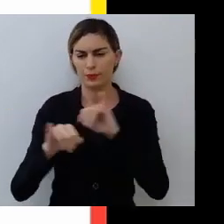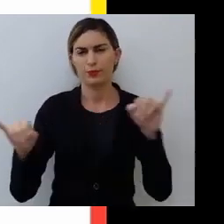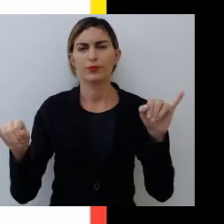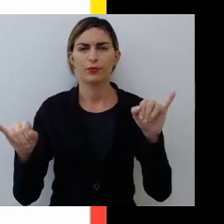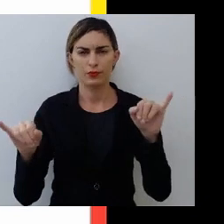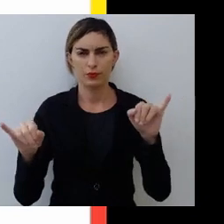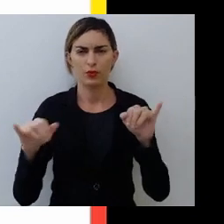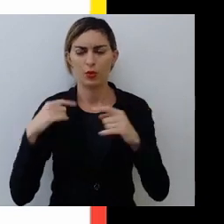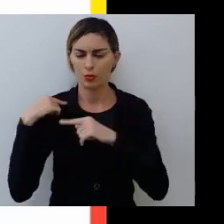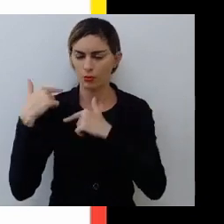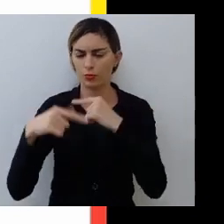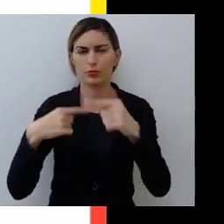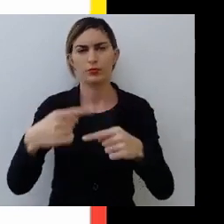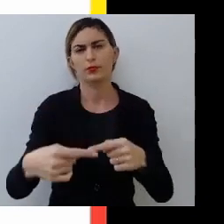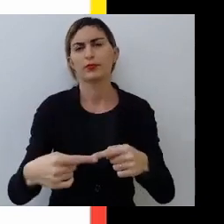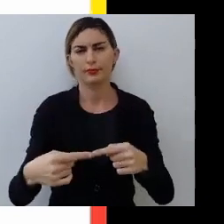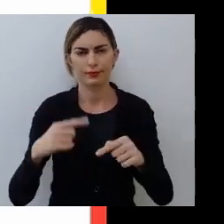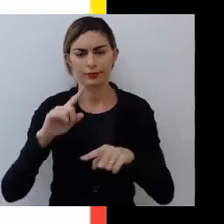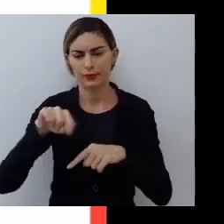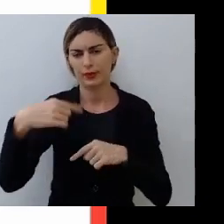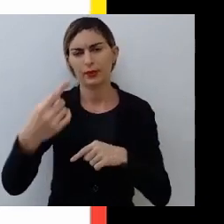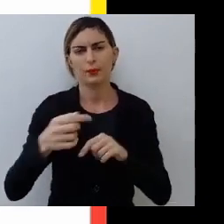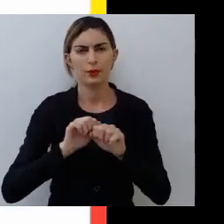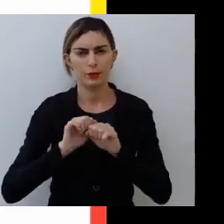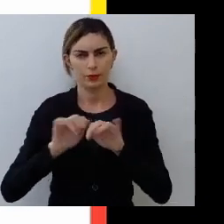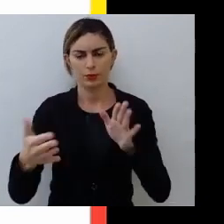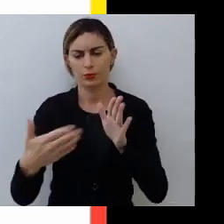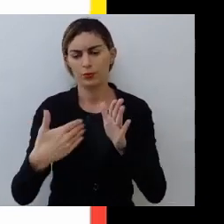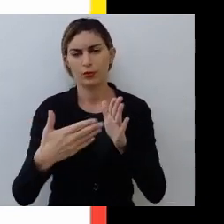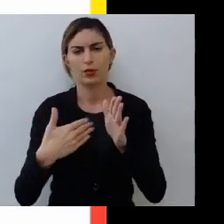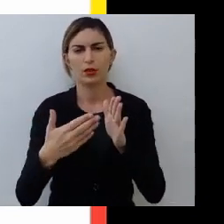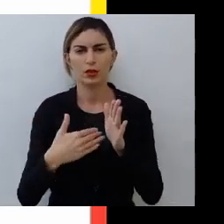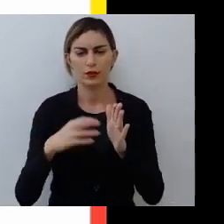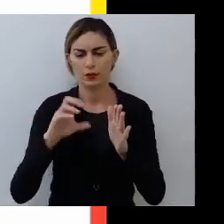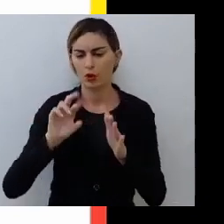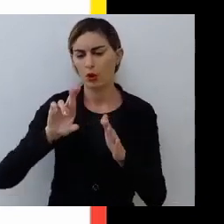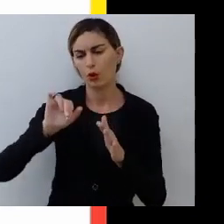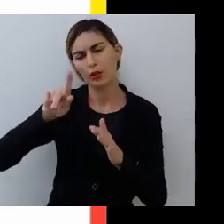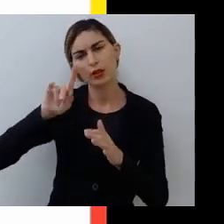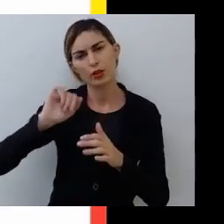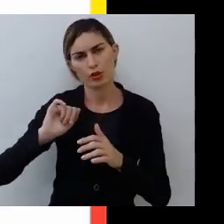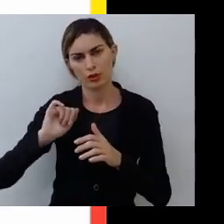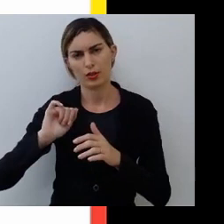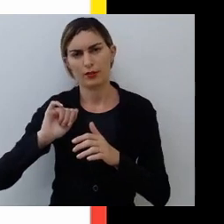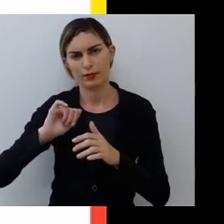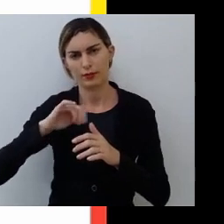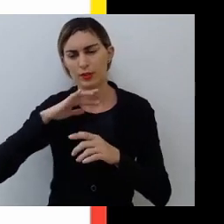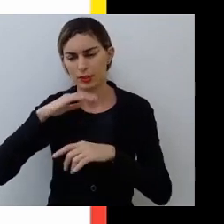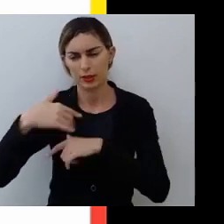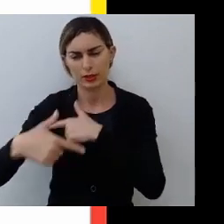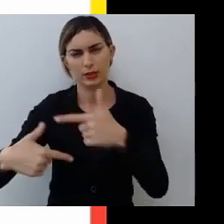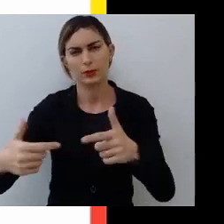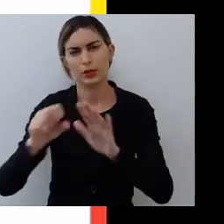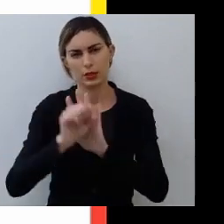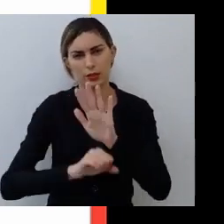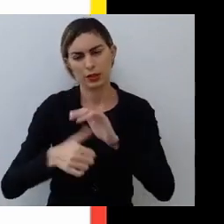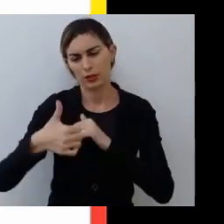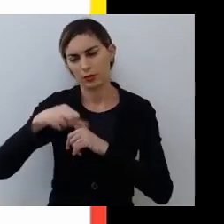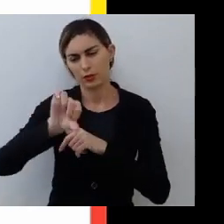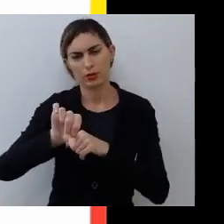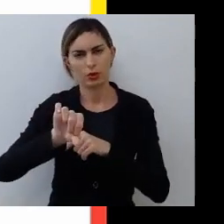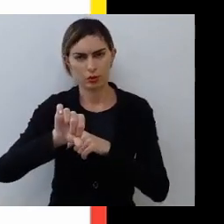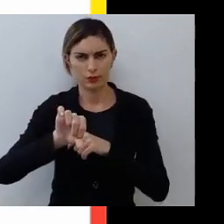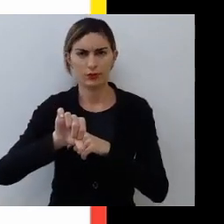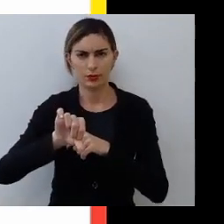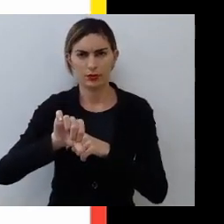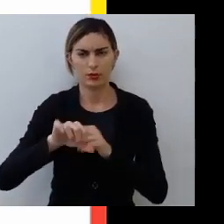seus contemporâneos após o lançamento do livro A Origem das Espécies, lá no século XIX.